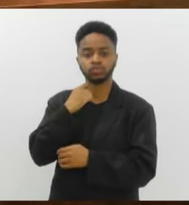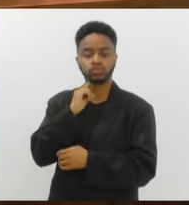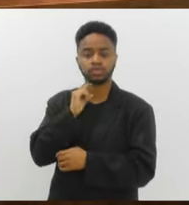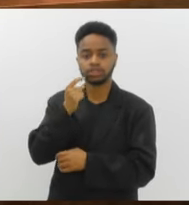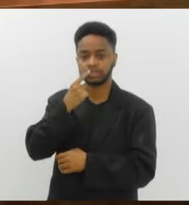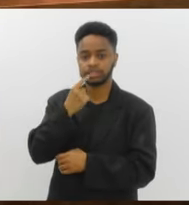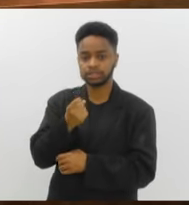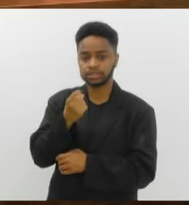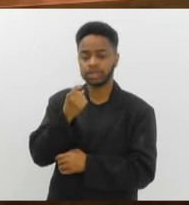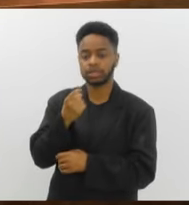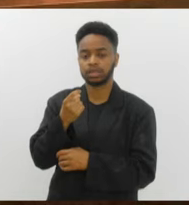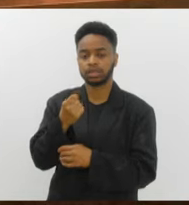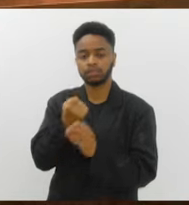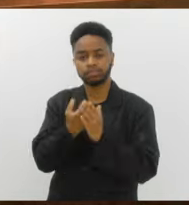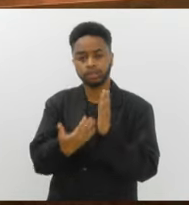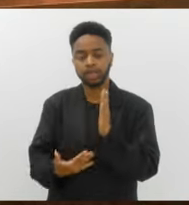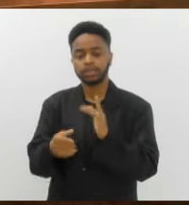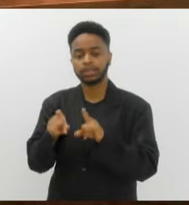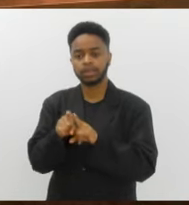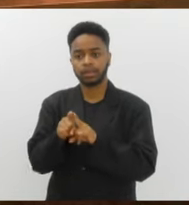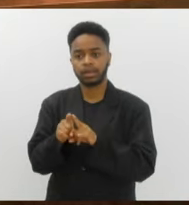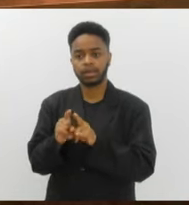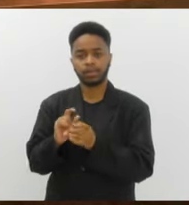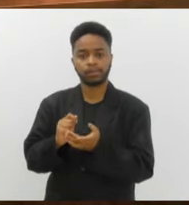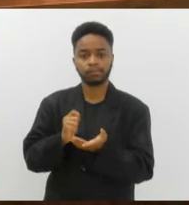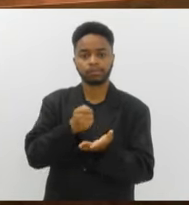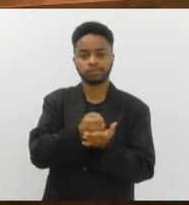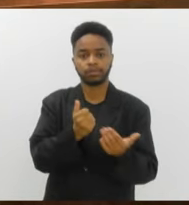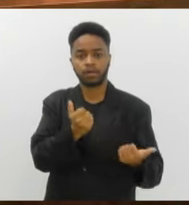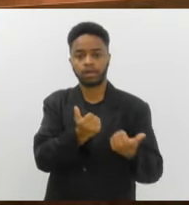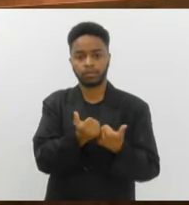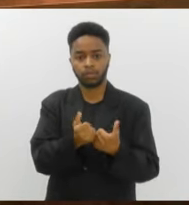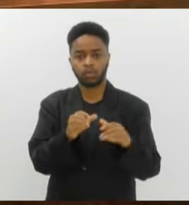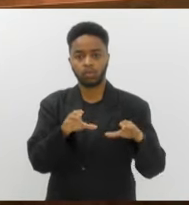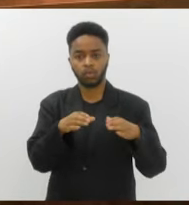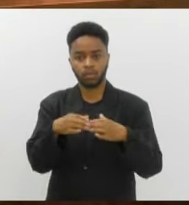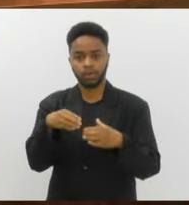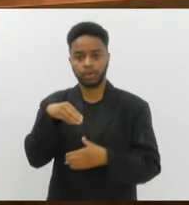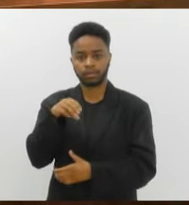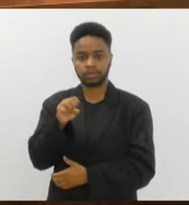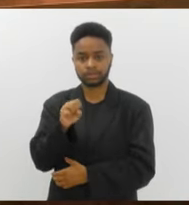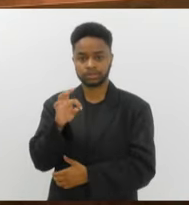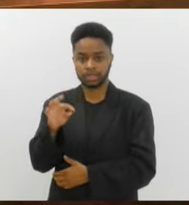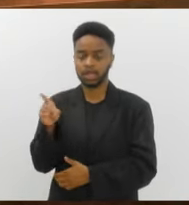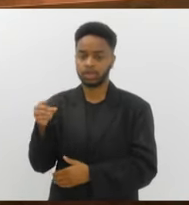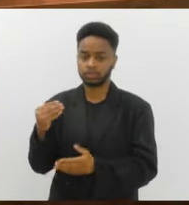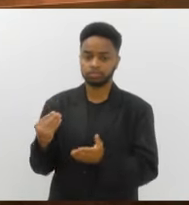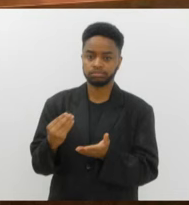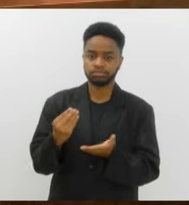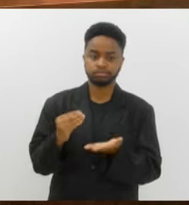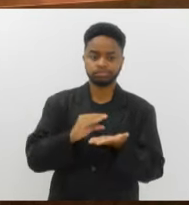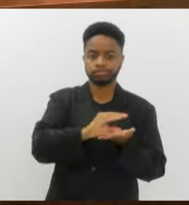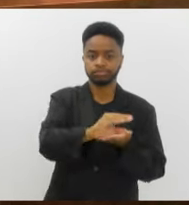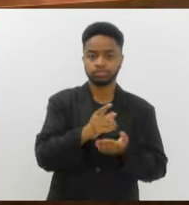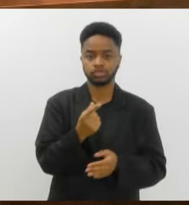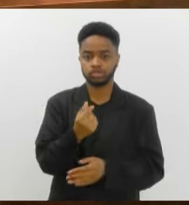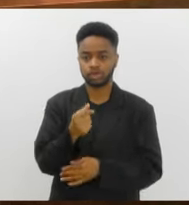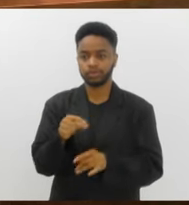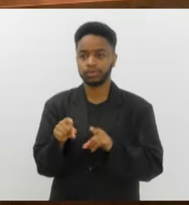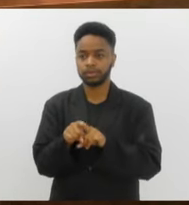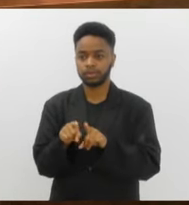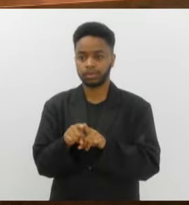mas financiando essa turma do MST, Eduardo Paes, põe dinheiro no MST e coloca como